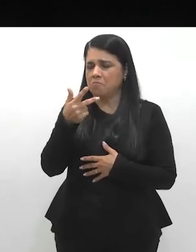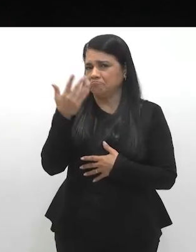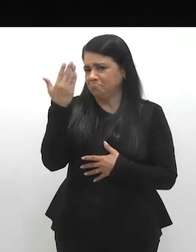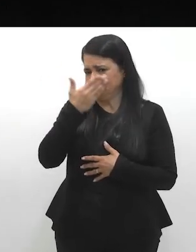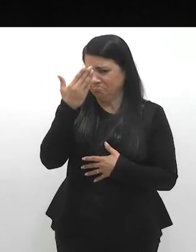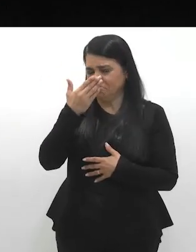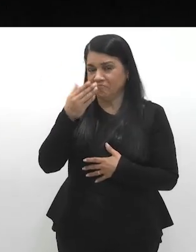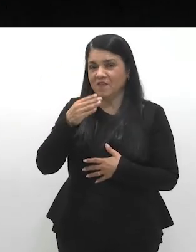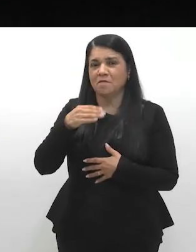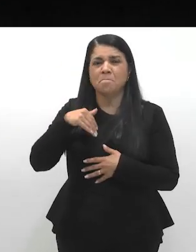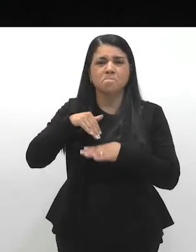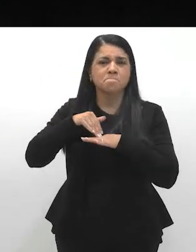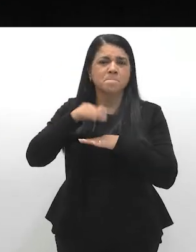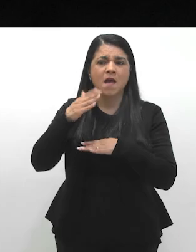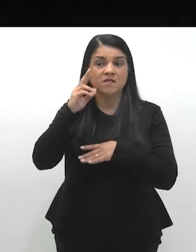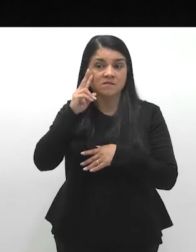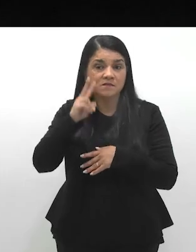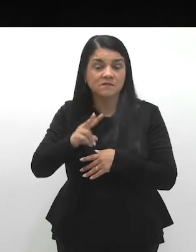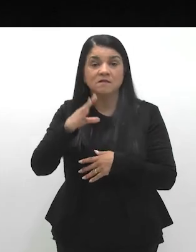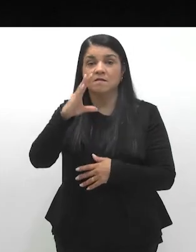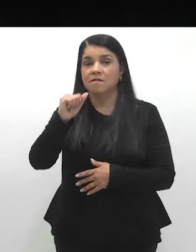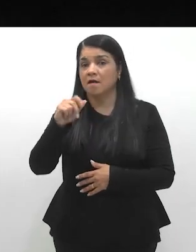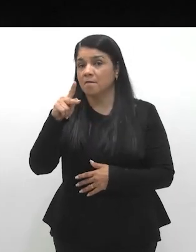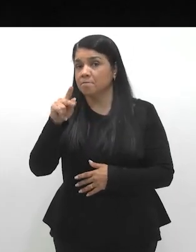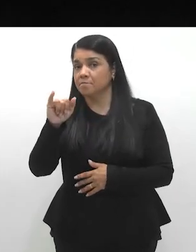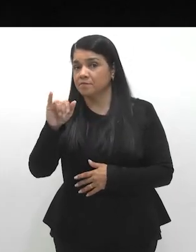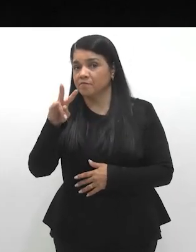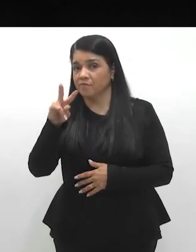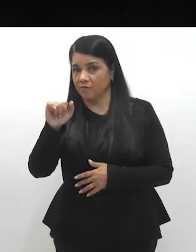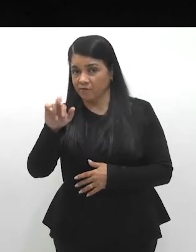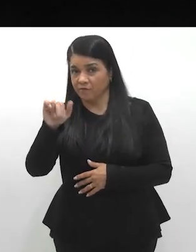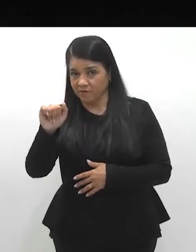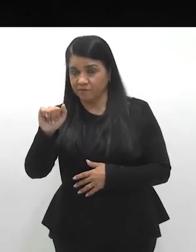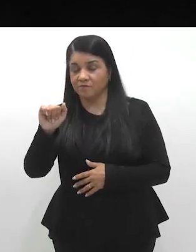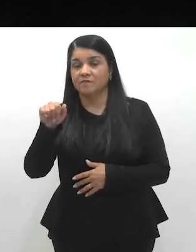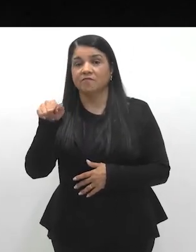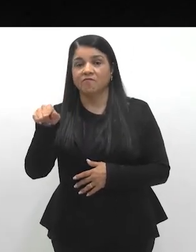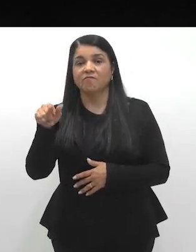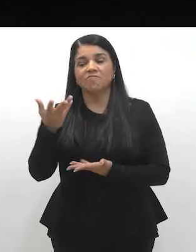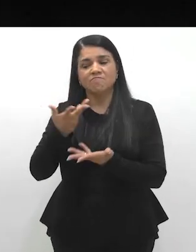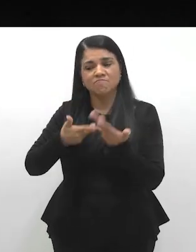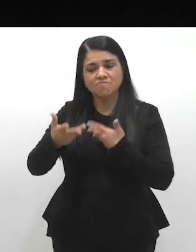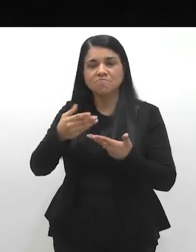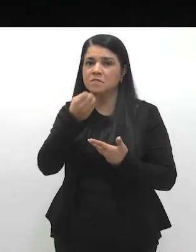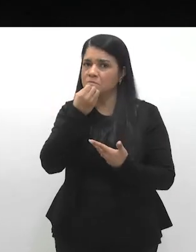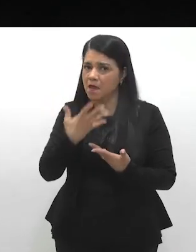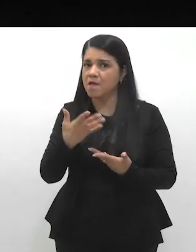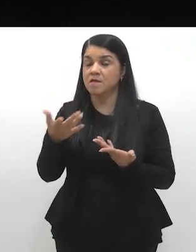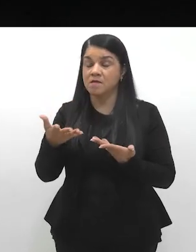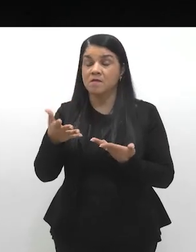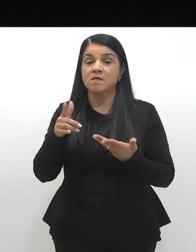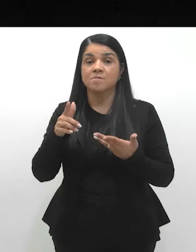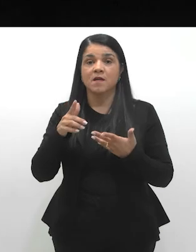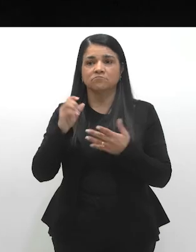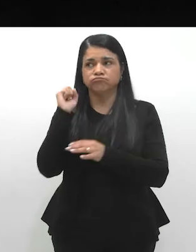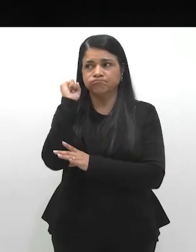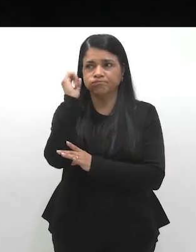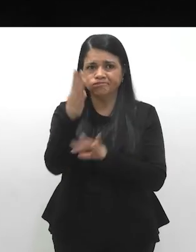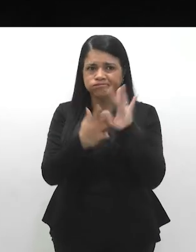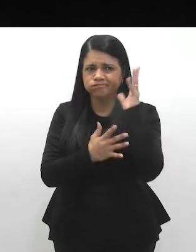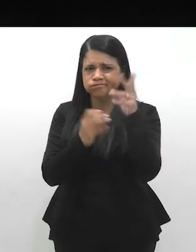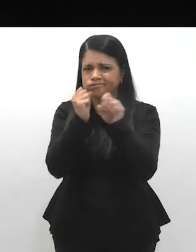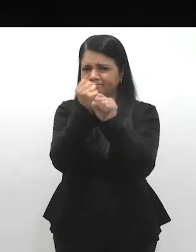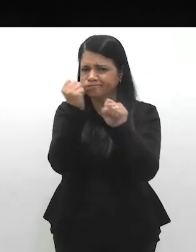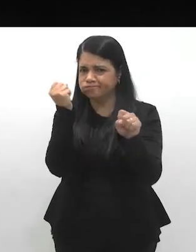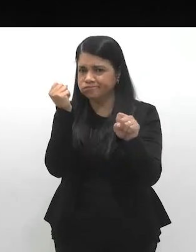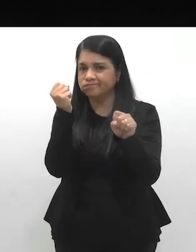visibilidade deles, as capivaras é que a gente tem mais, porque aprenderam a conviver muito mais com esse ambiente, mas nas regiões mais adentro